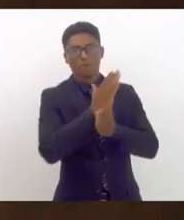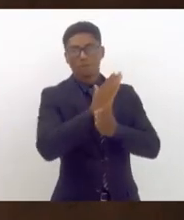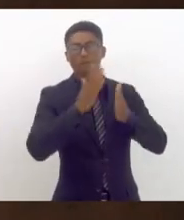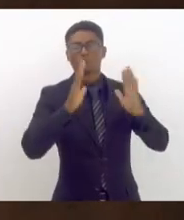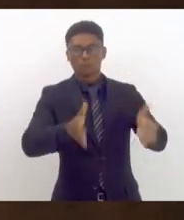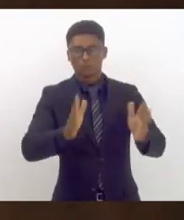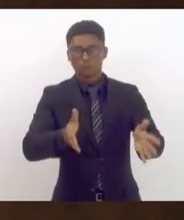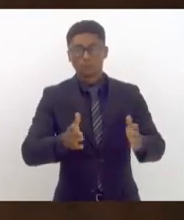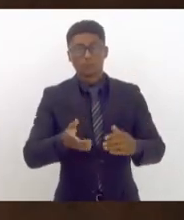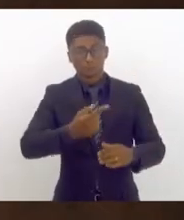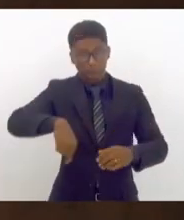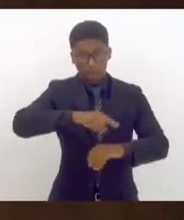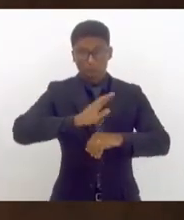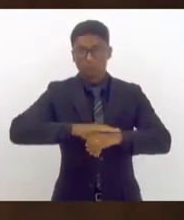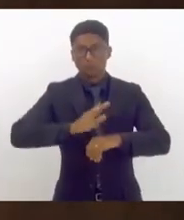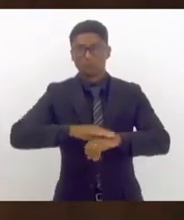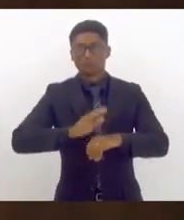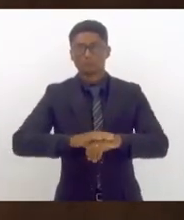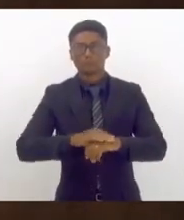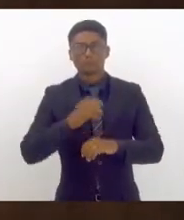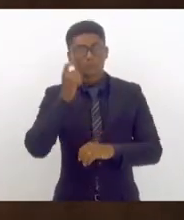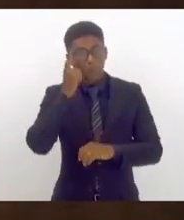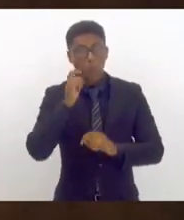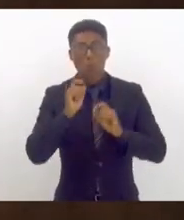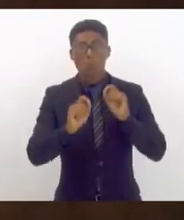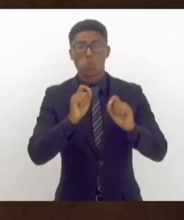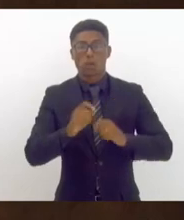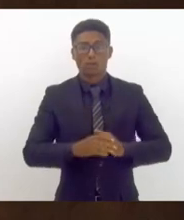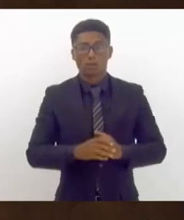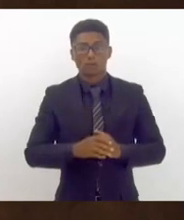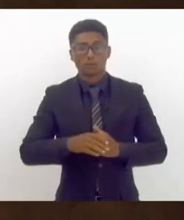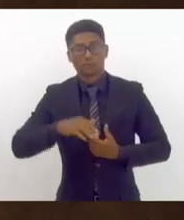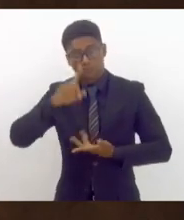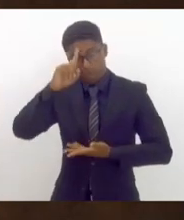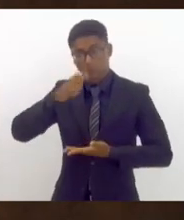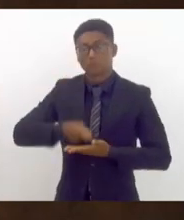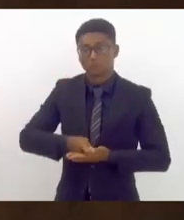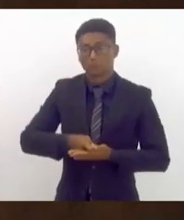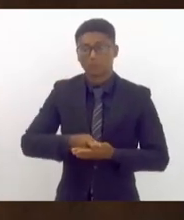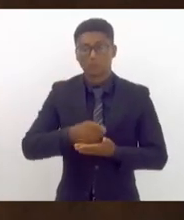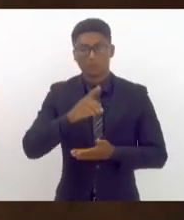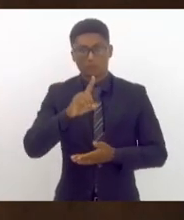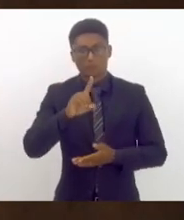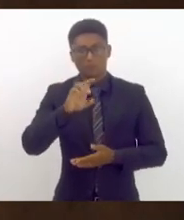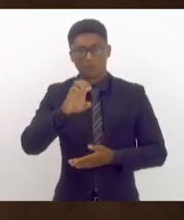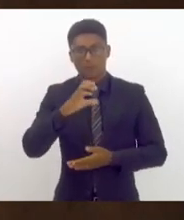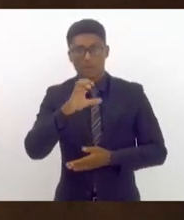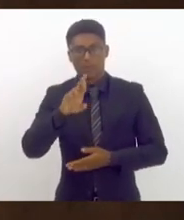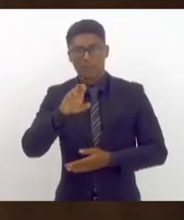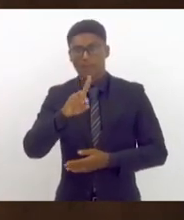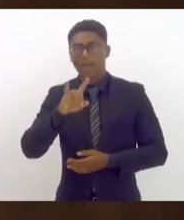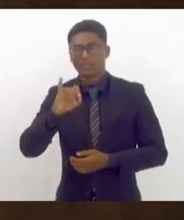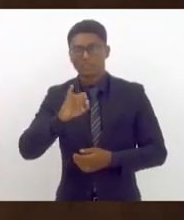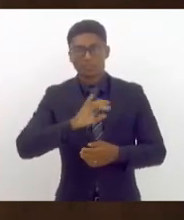nossa coautoria exatamente determinando a interiorização da DECRAD. Porque a DECRAD,